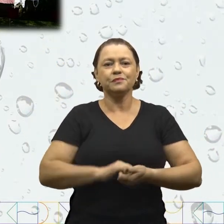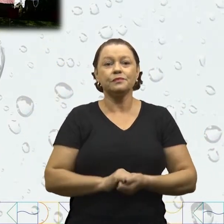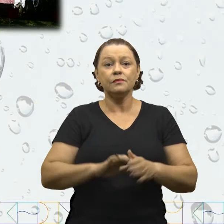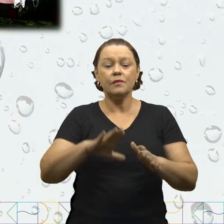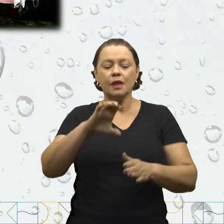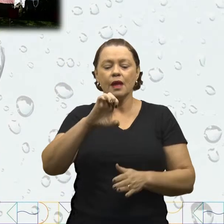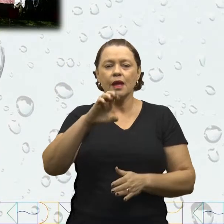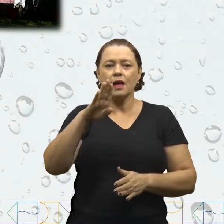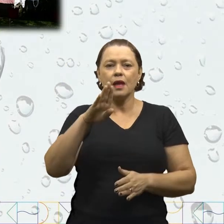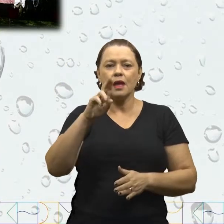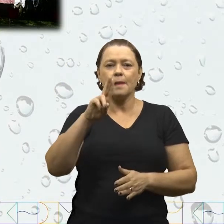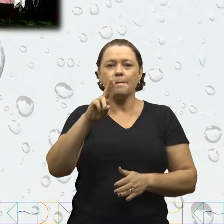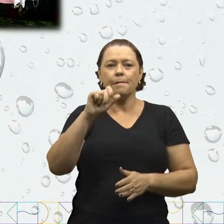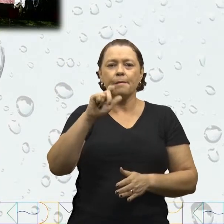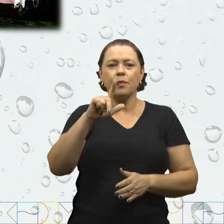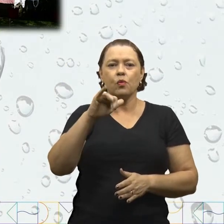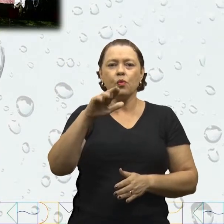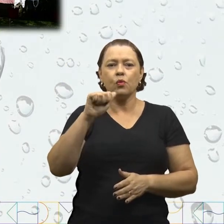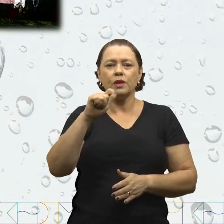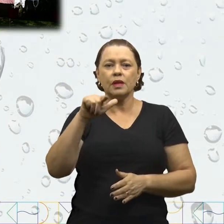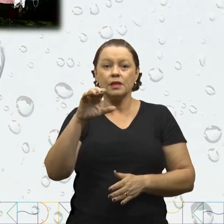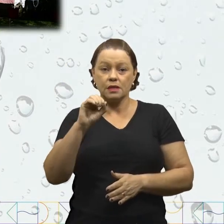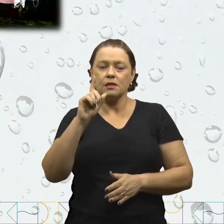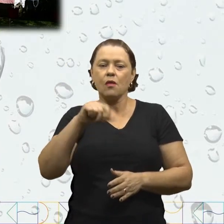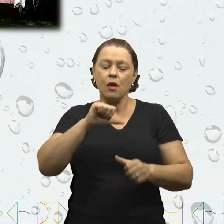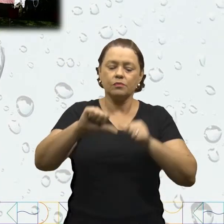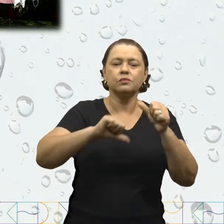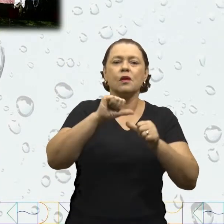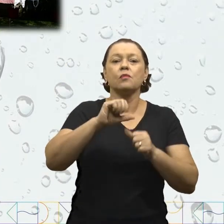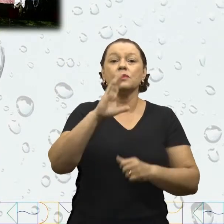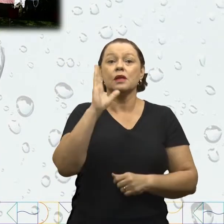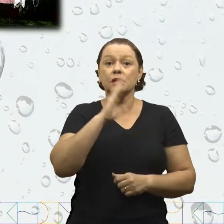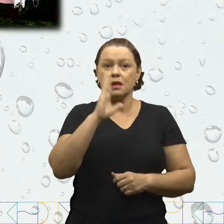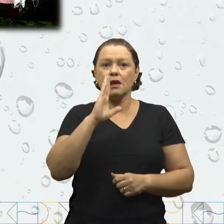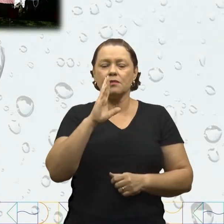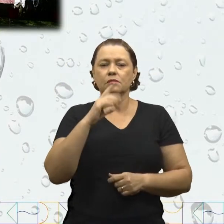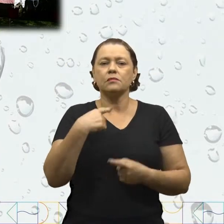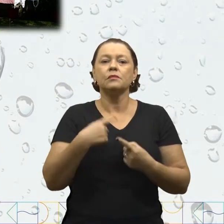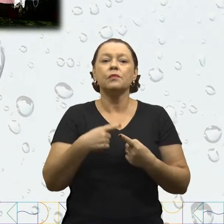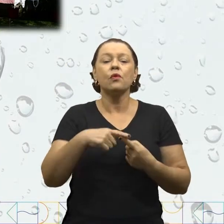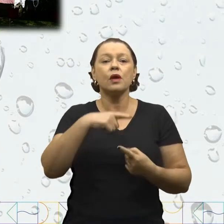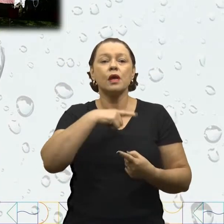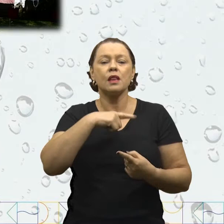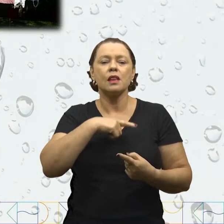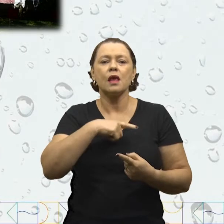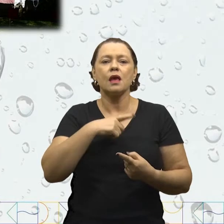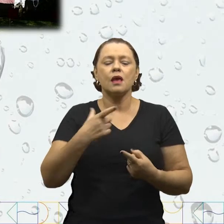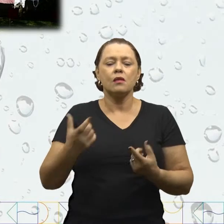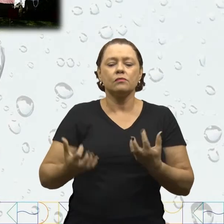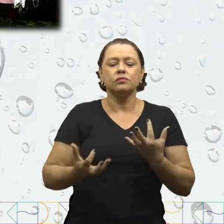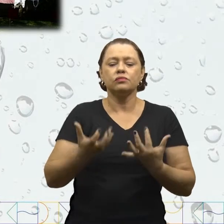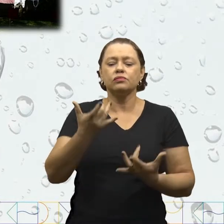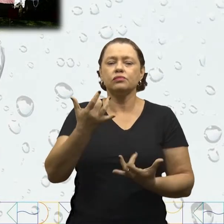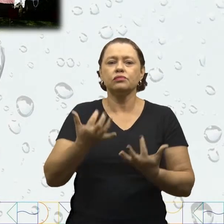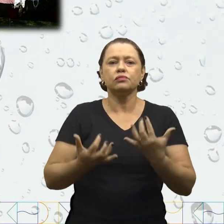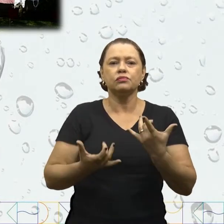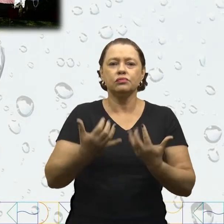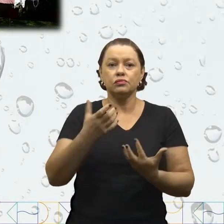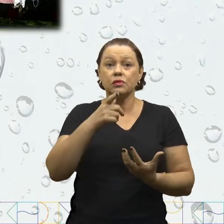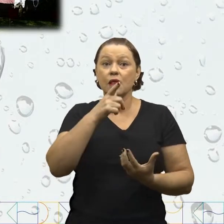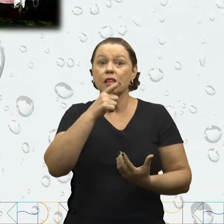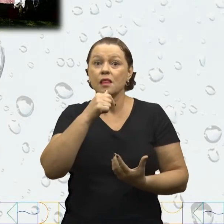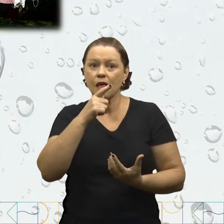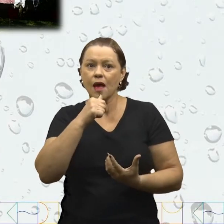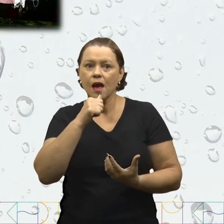é uma mudança mais rápida. Existe também um aquecimento na água no estado líquido, porém é um